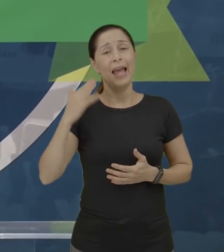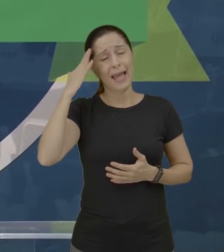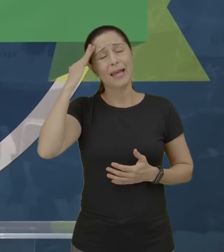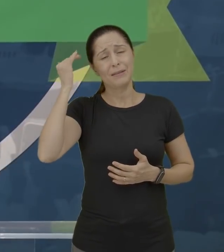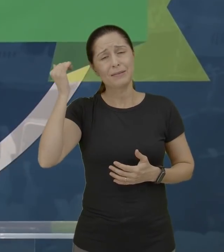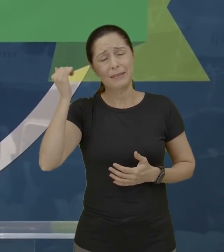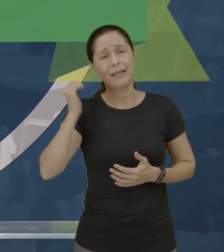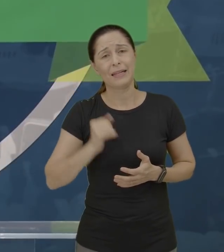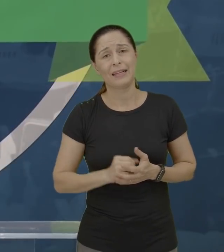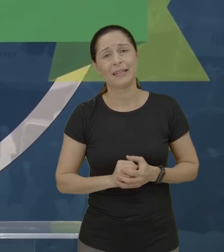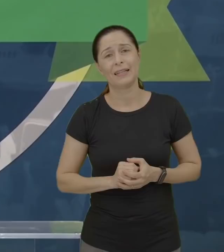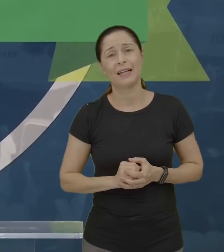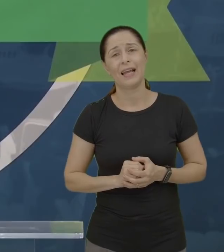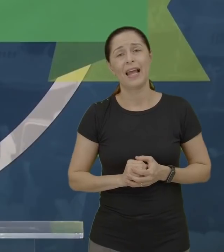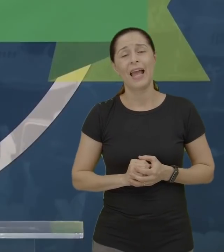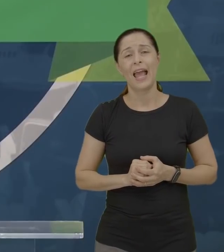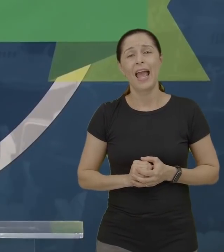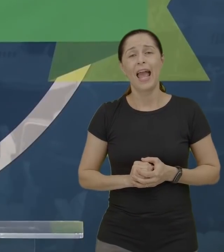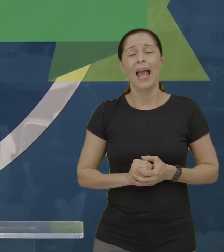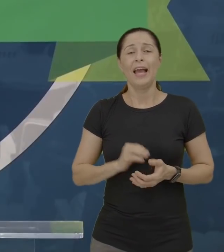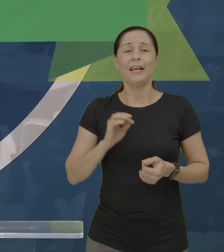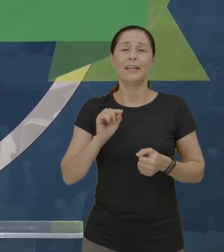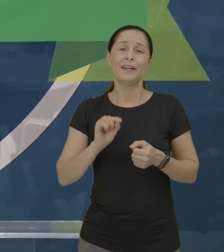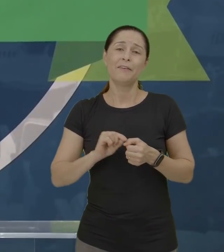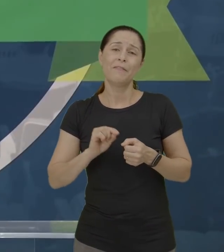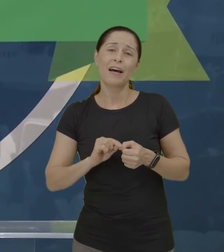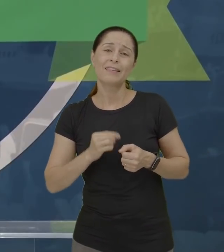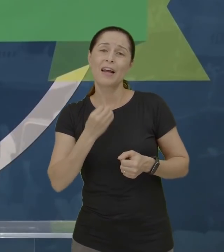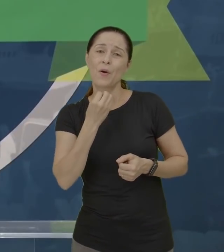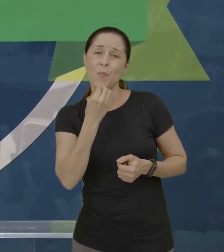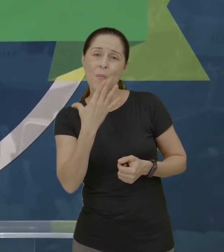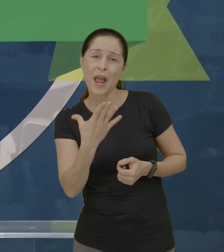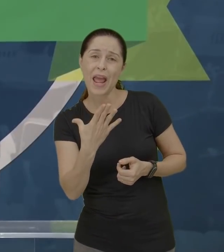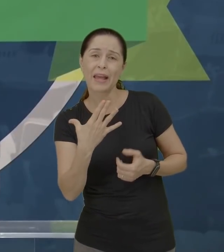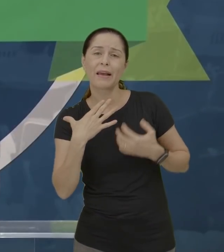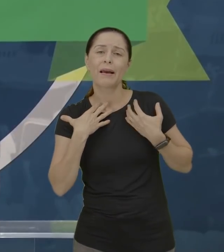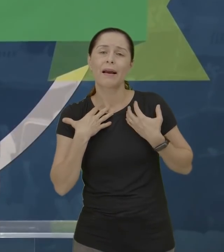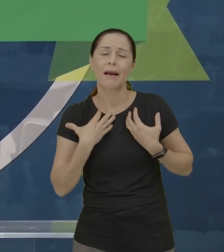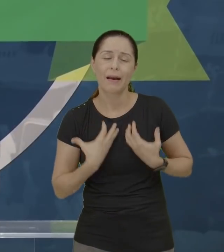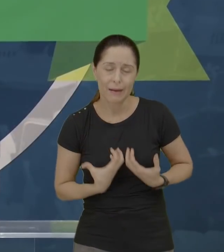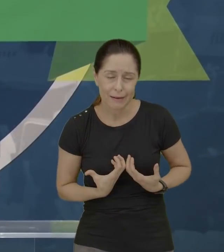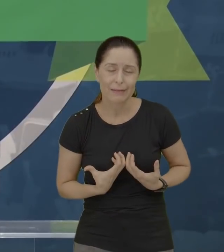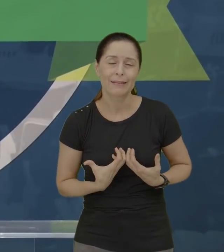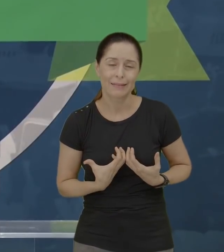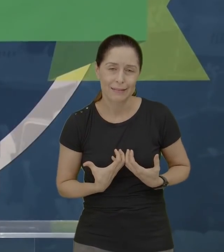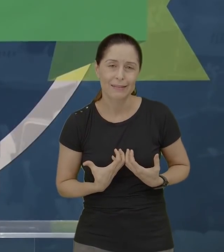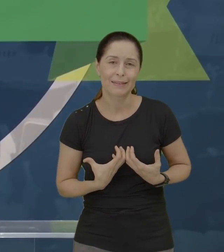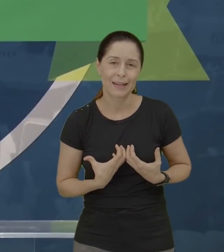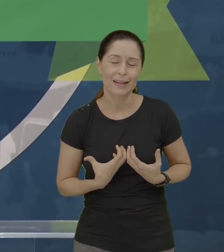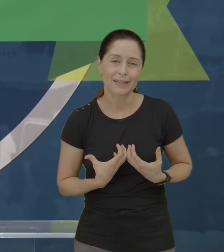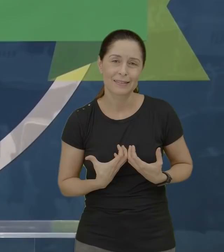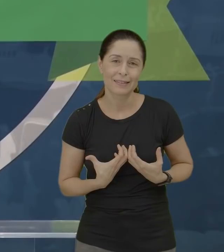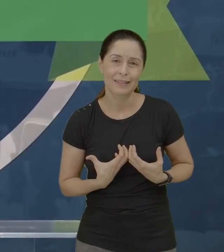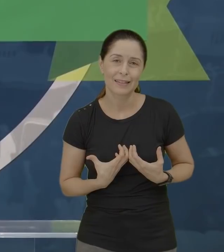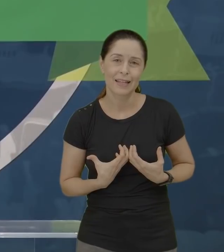Tem gente cansada na obra e cansada da obra.